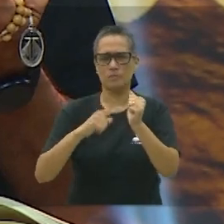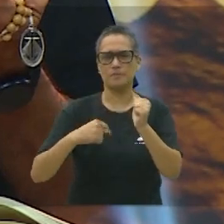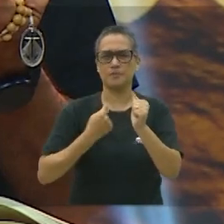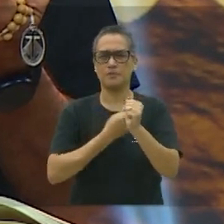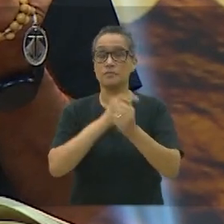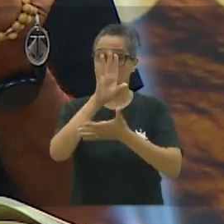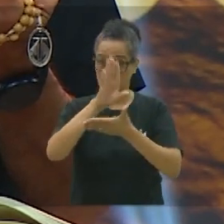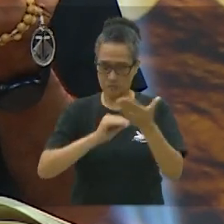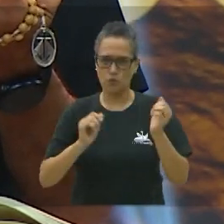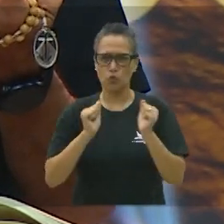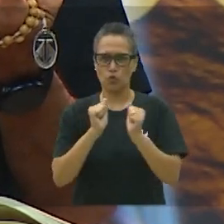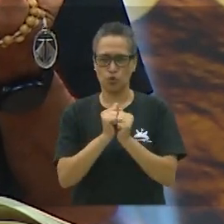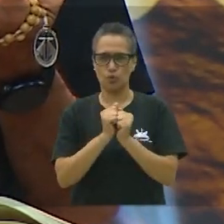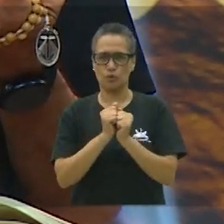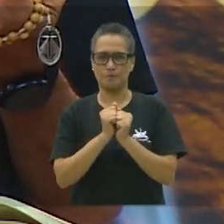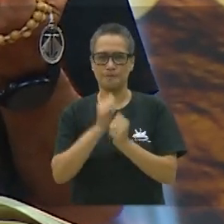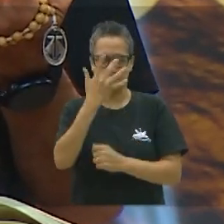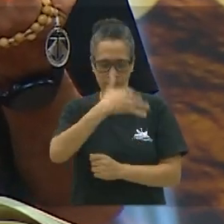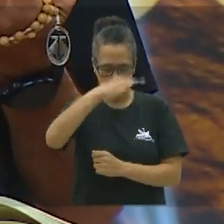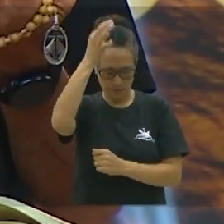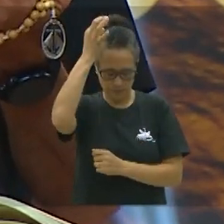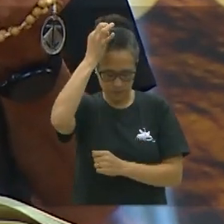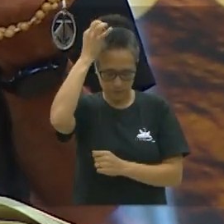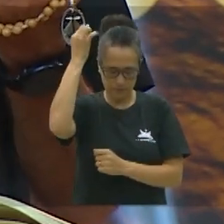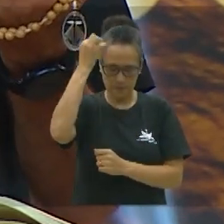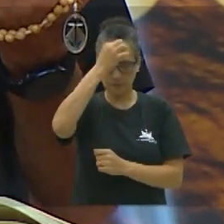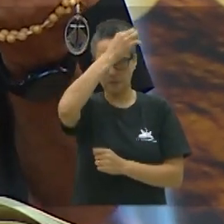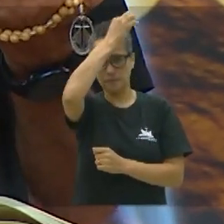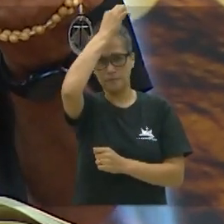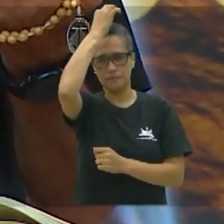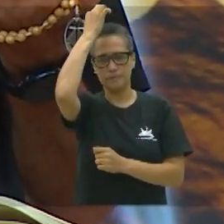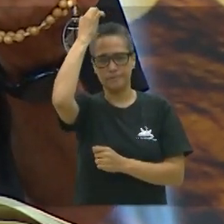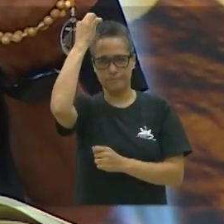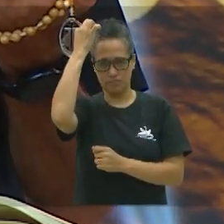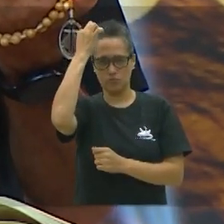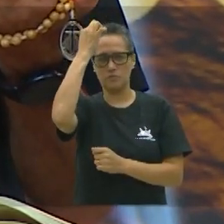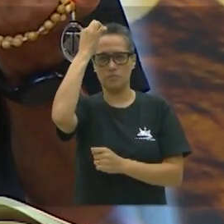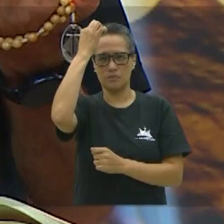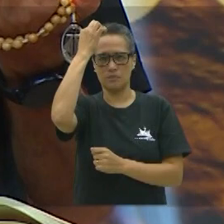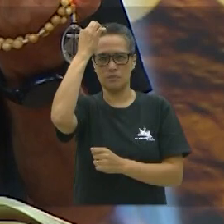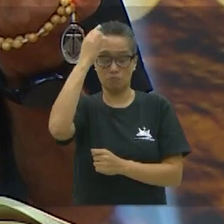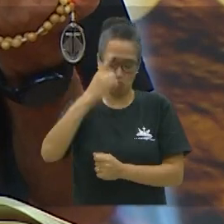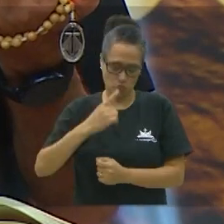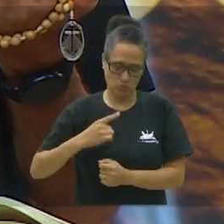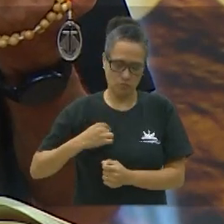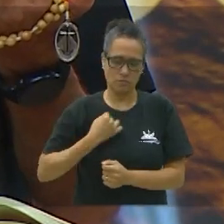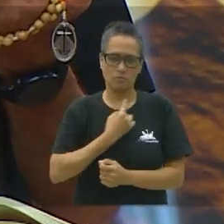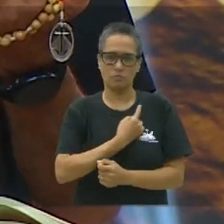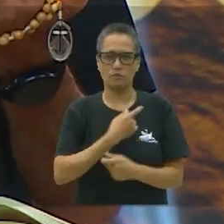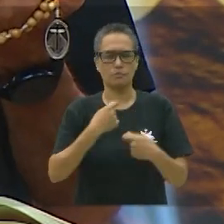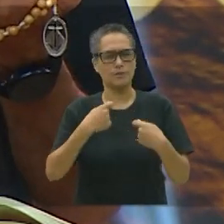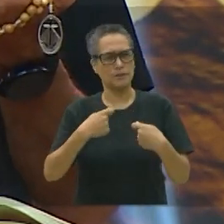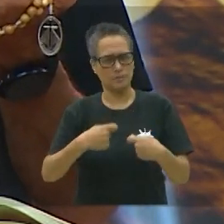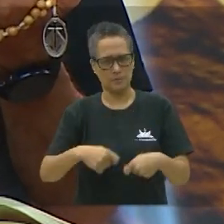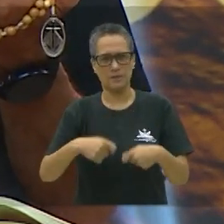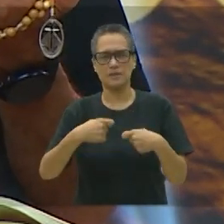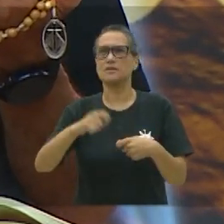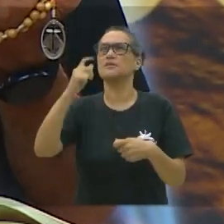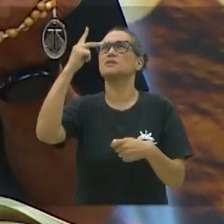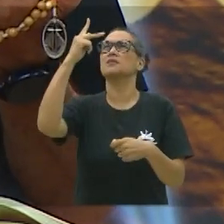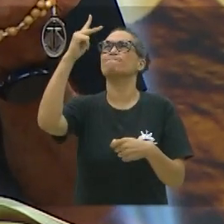repetir comigo: Espírito Santo, Espírito Santo, nós precisamos de ti,